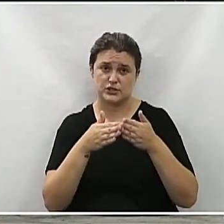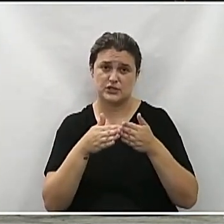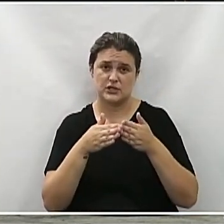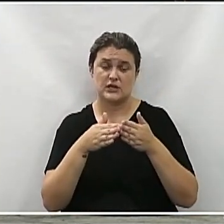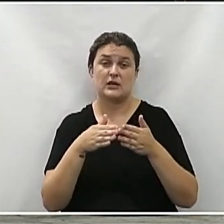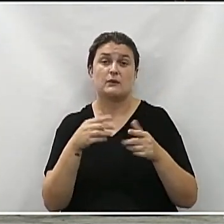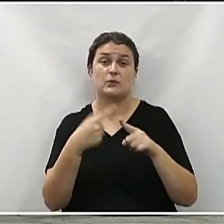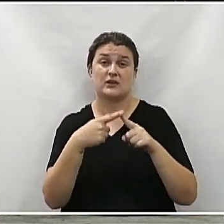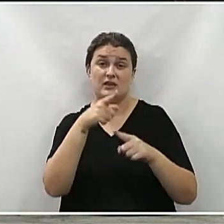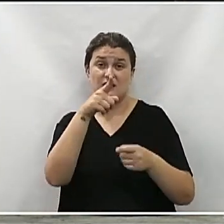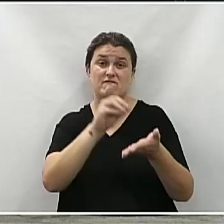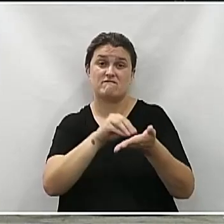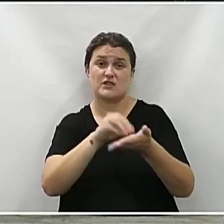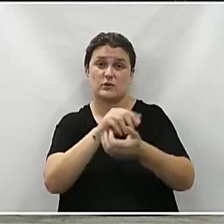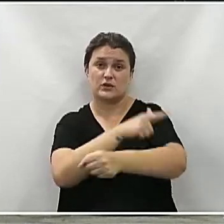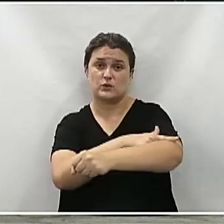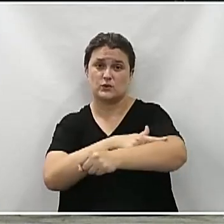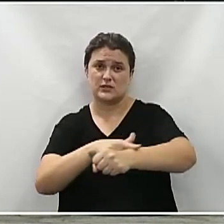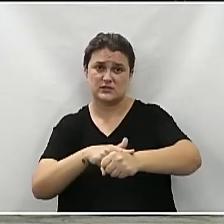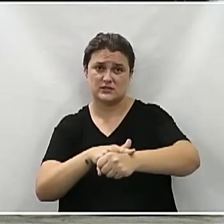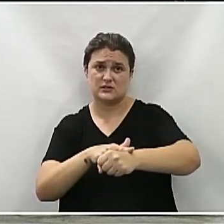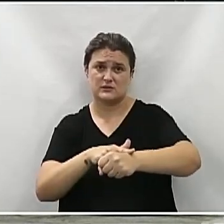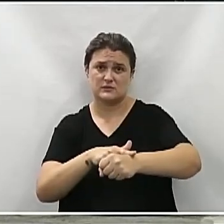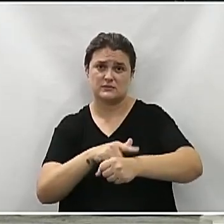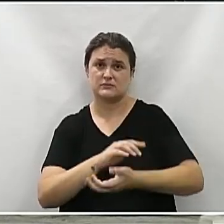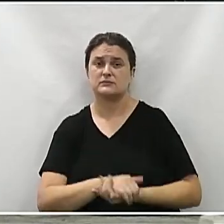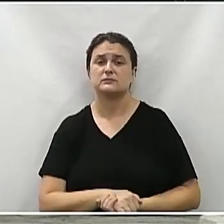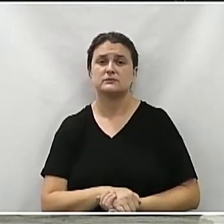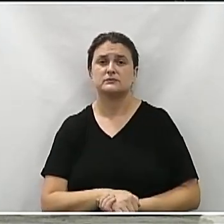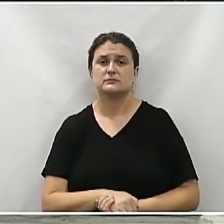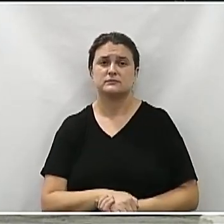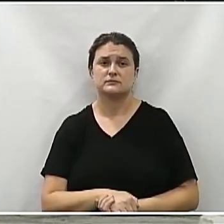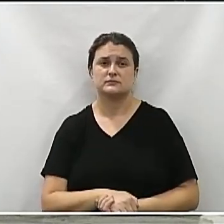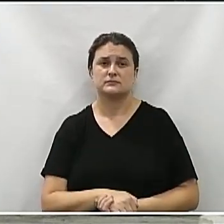como falta de educação está faltando com educação aqui na frente de todos